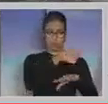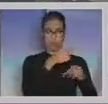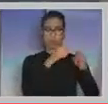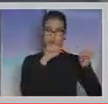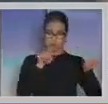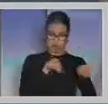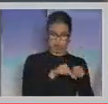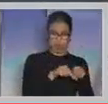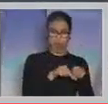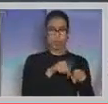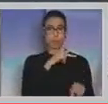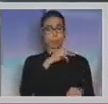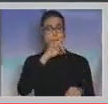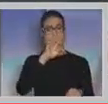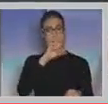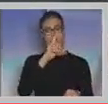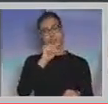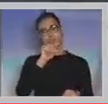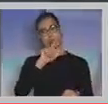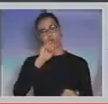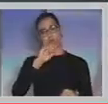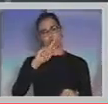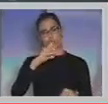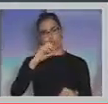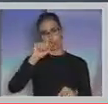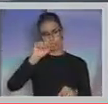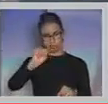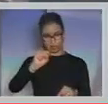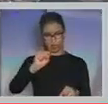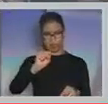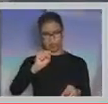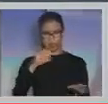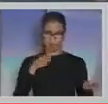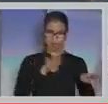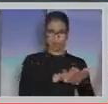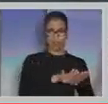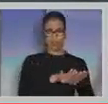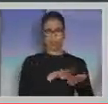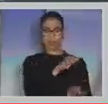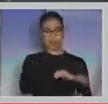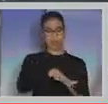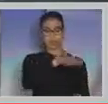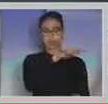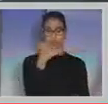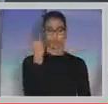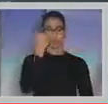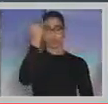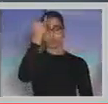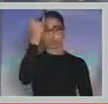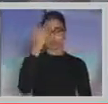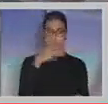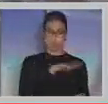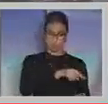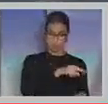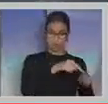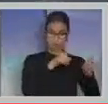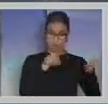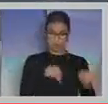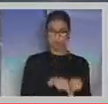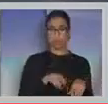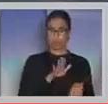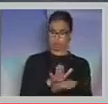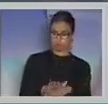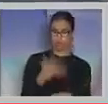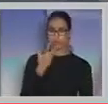necessariamente de lazer nas salas pedagógicas espaços lúdicos importantes para o desenvolvimento